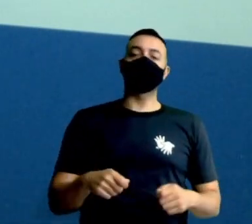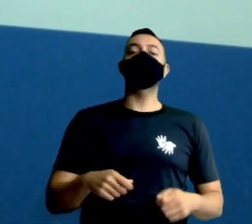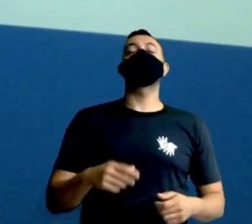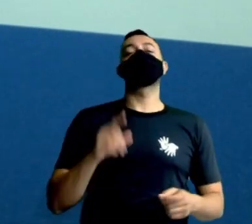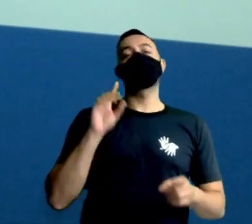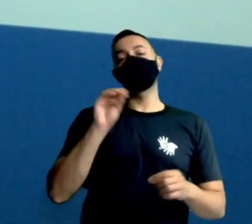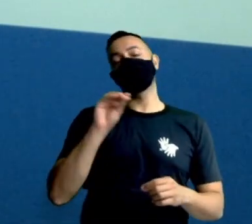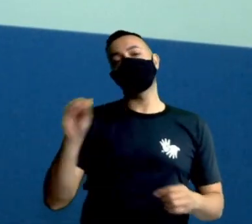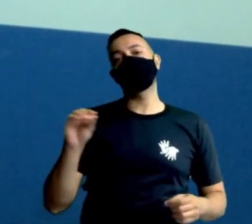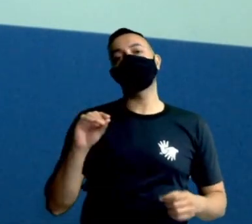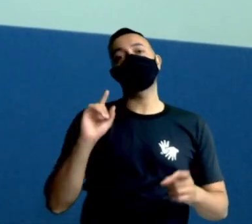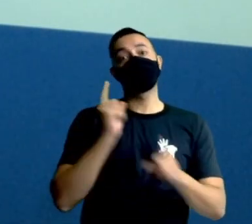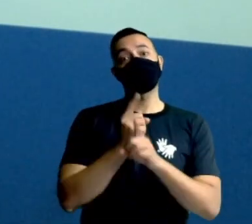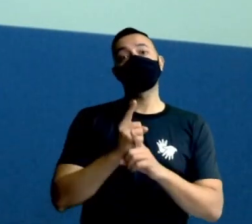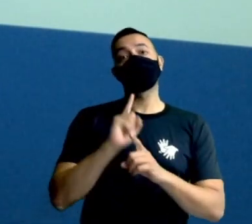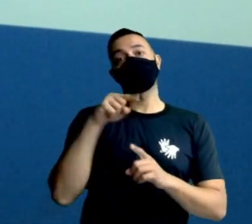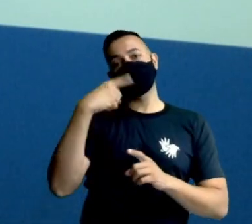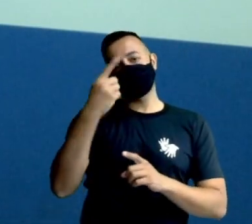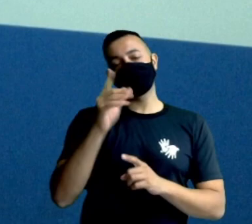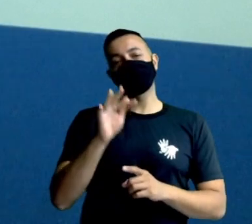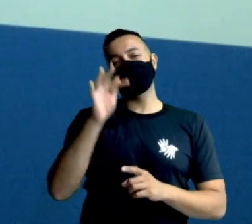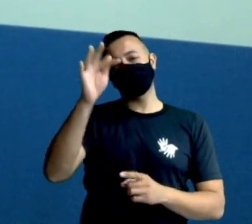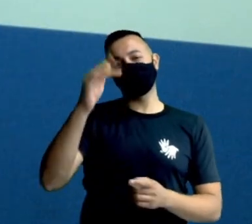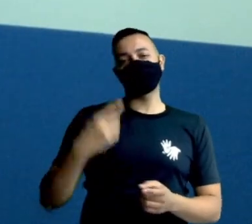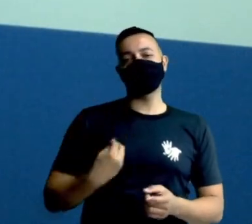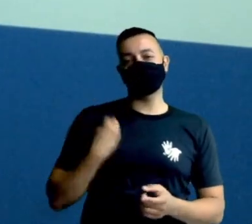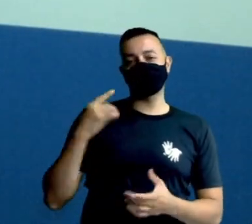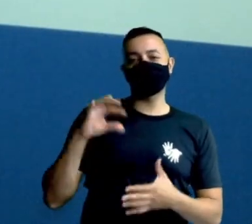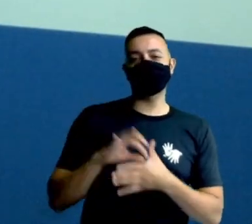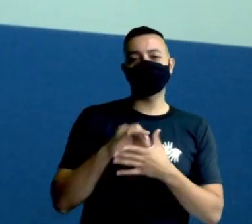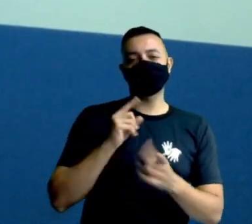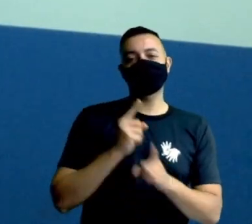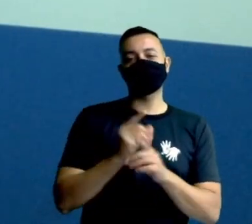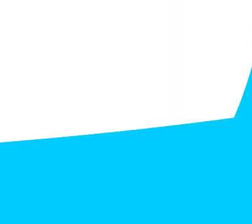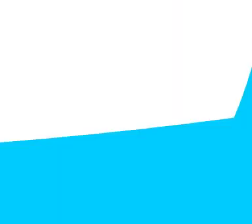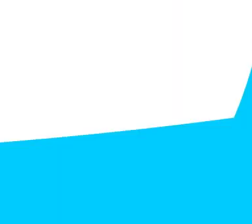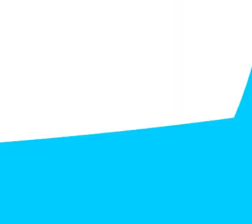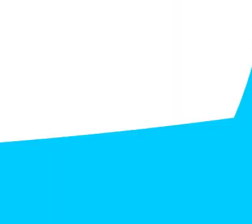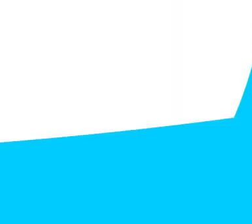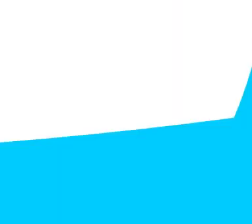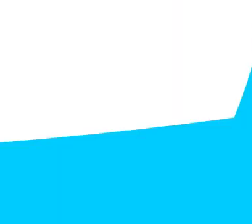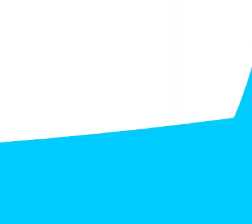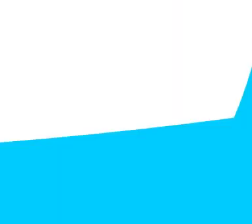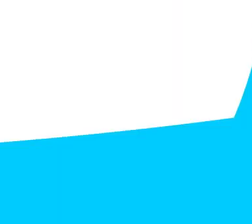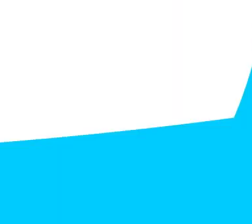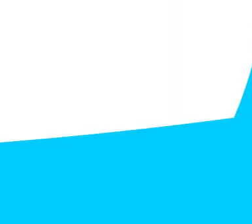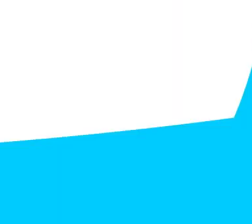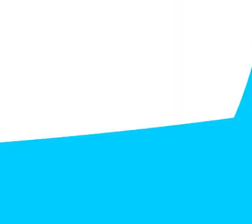Vejo vocês de volta logo nas aulas presenciais. Beijão!